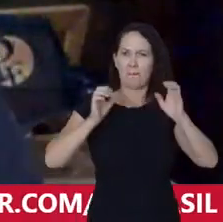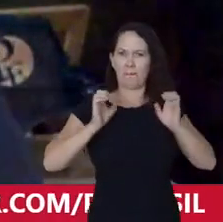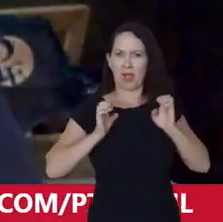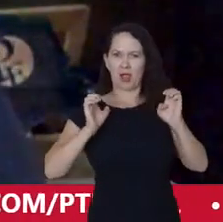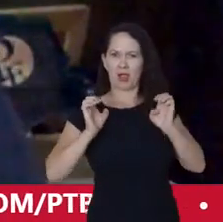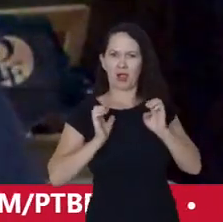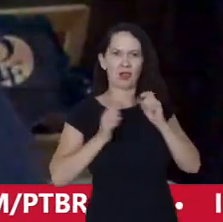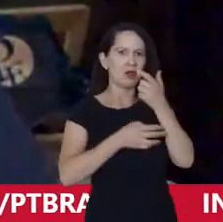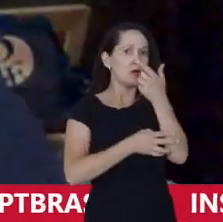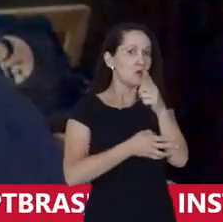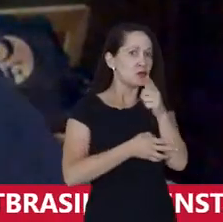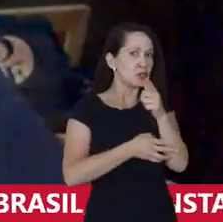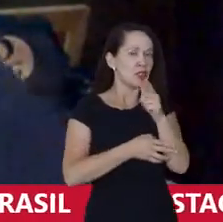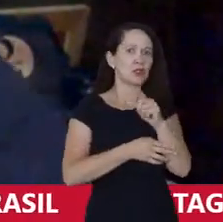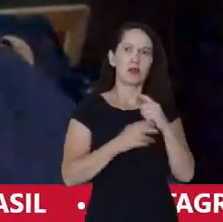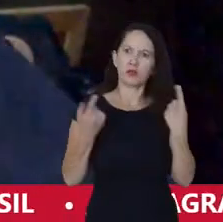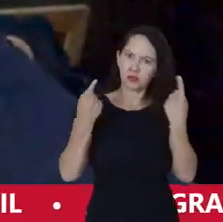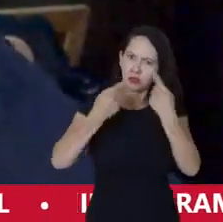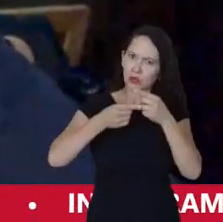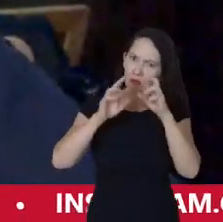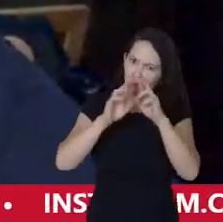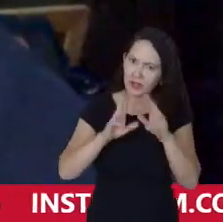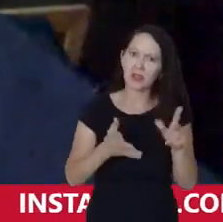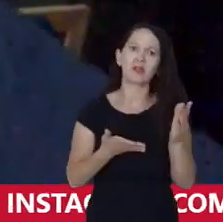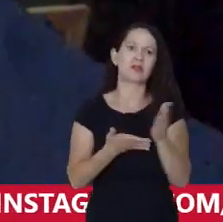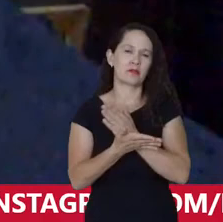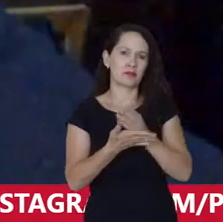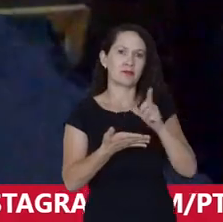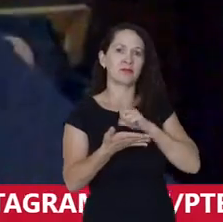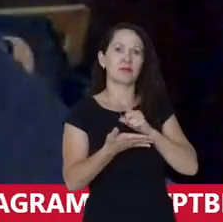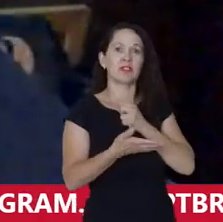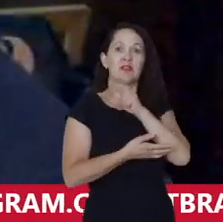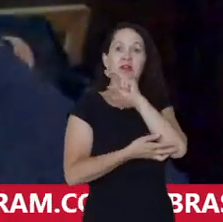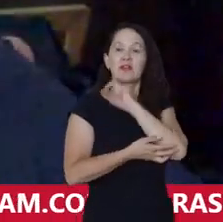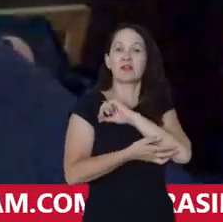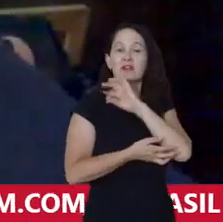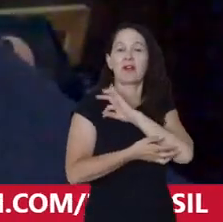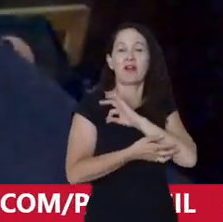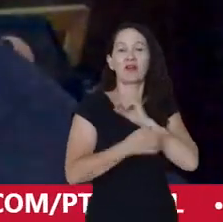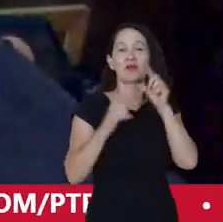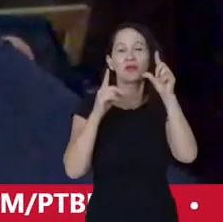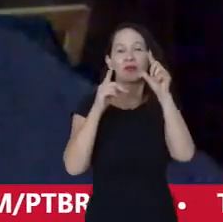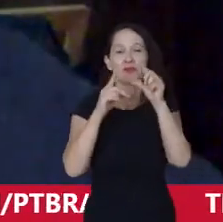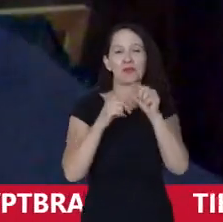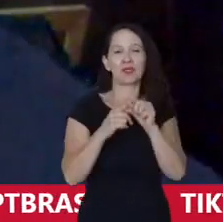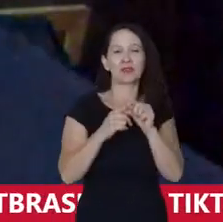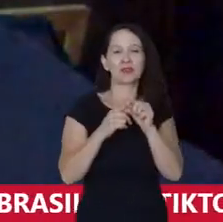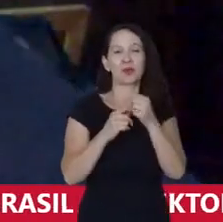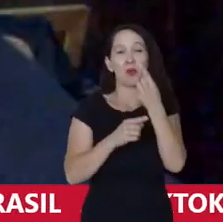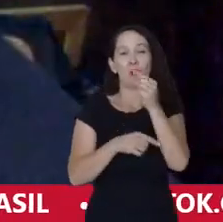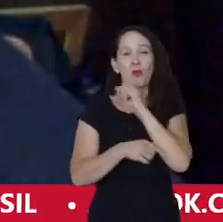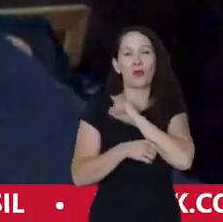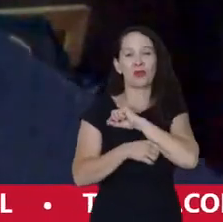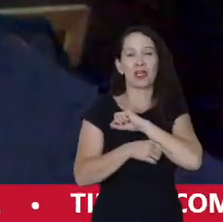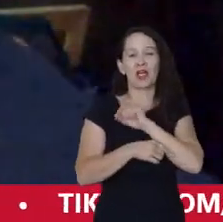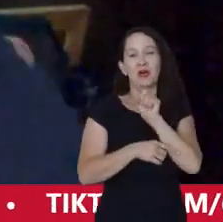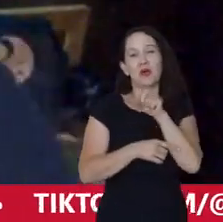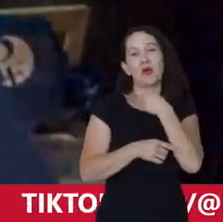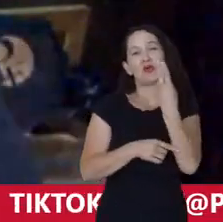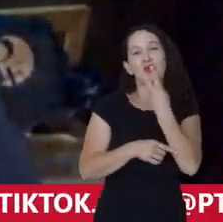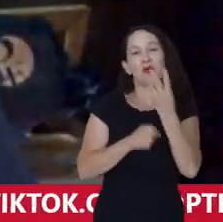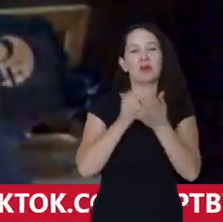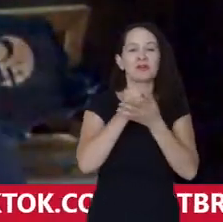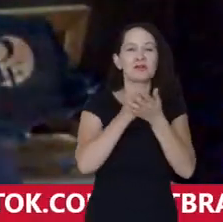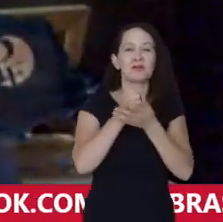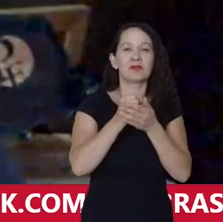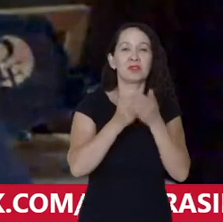salários grandiosos. Pelo contrário, tem muitos casos que estão ganhando salários bem abaixo, um salário mínimo, dois salários mínimos, do